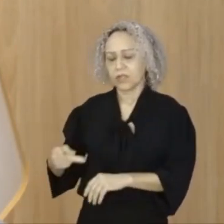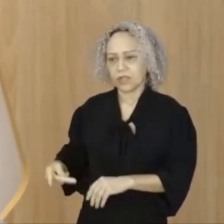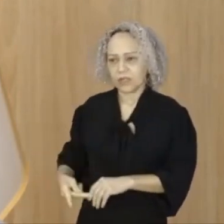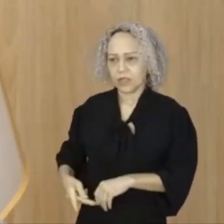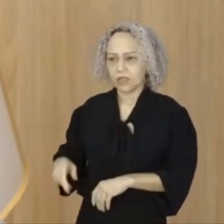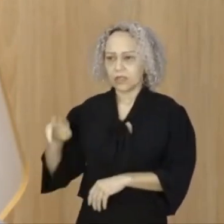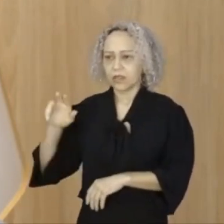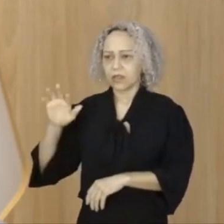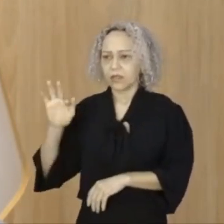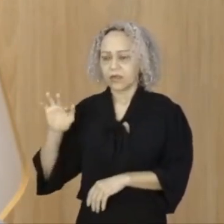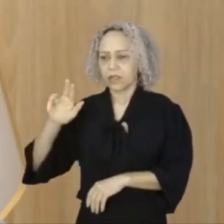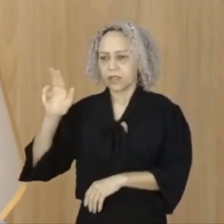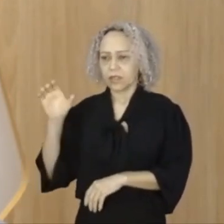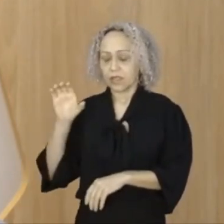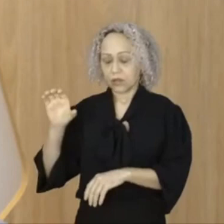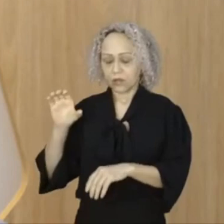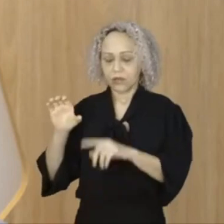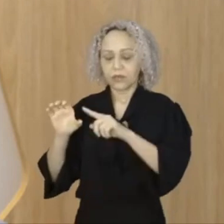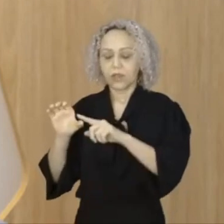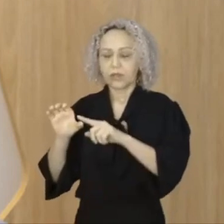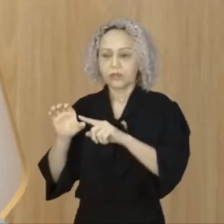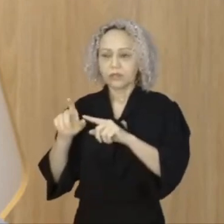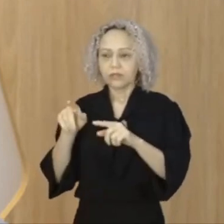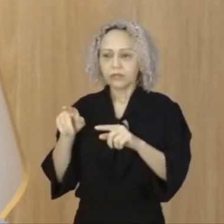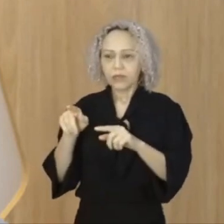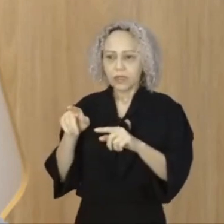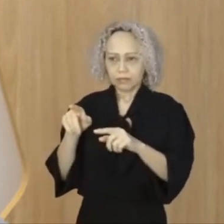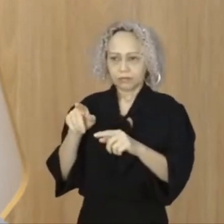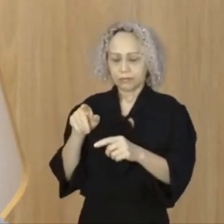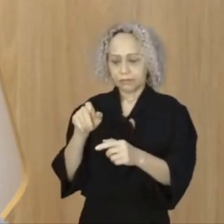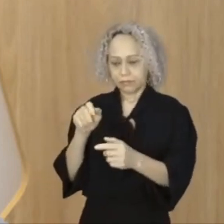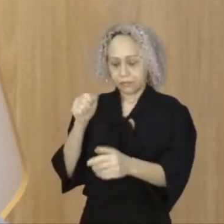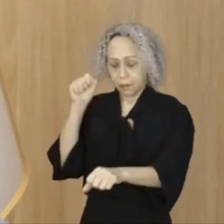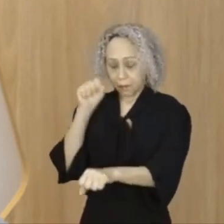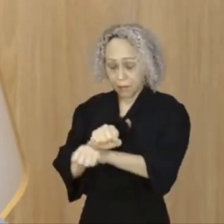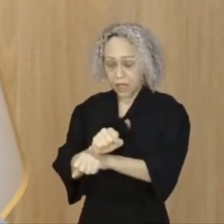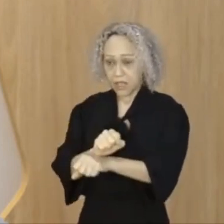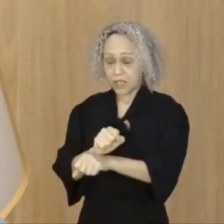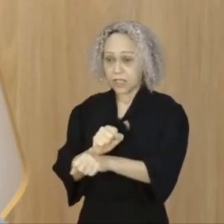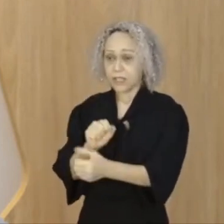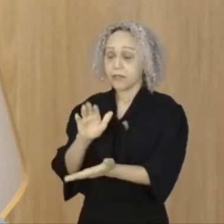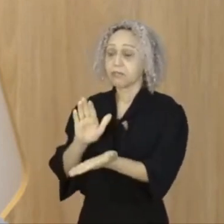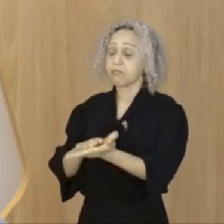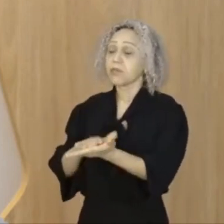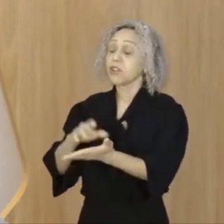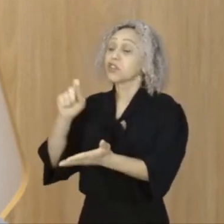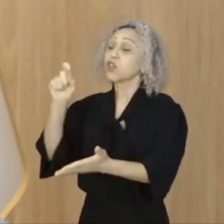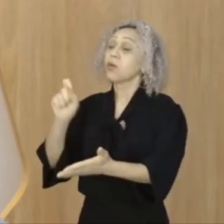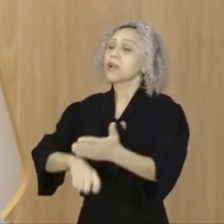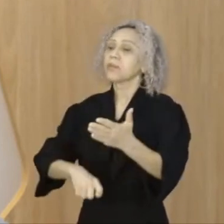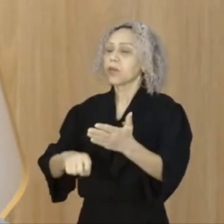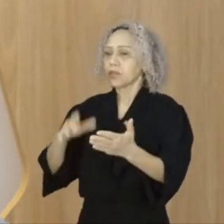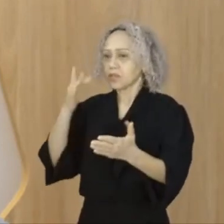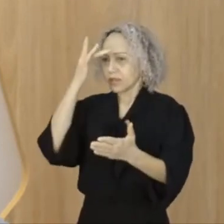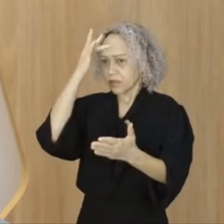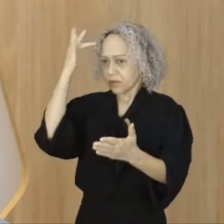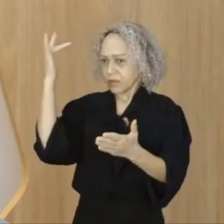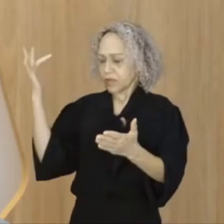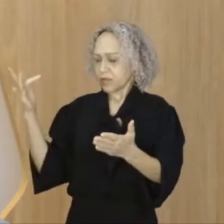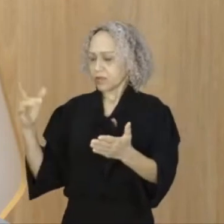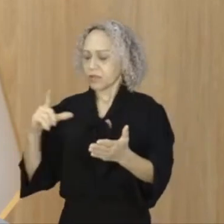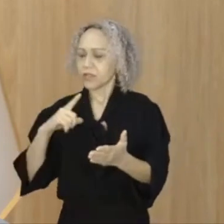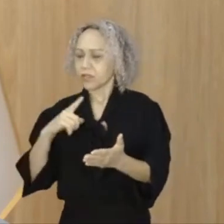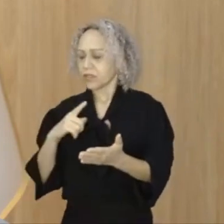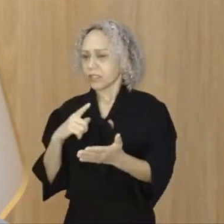participação no lucro, né, distribuição de lucros e dividendos, e tenta majorar a alíquota de pessoa jurídica, o Brasil e o setor produtivo preferiu,